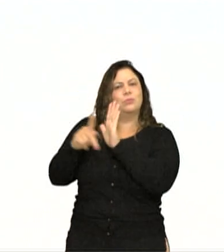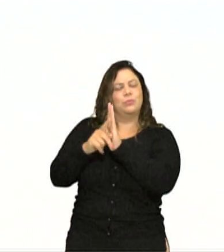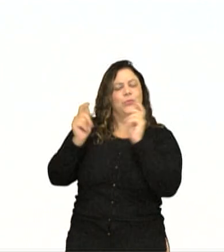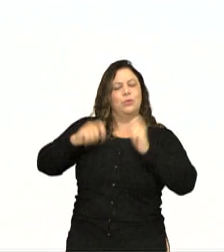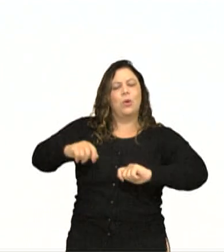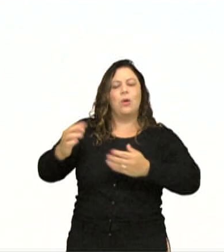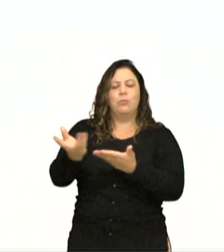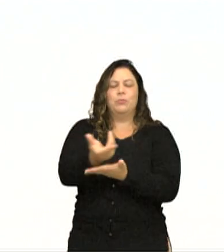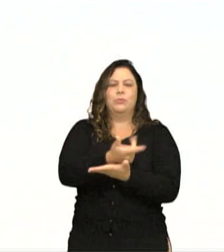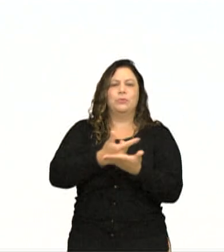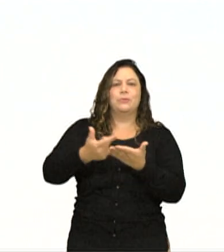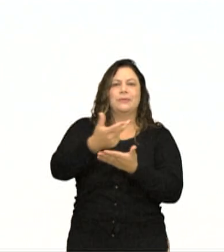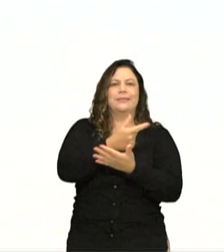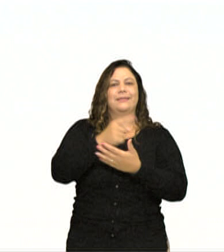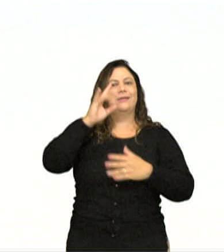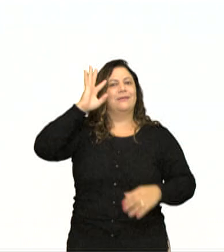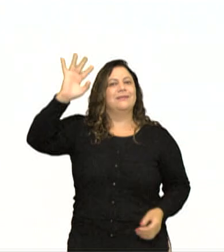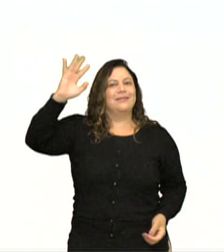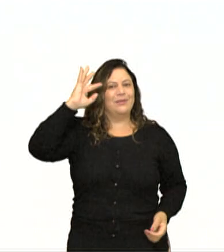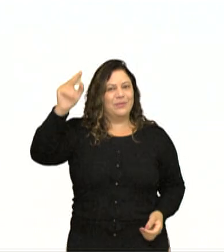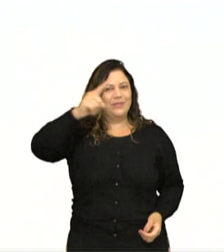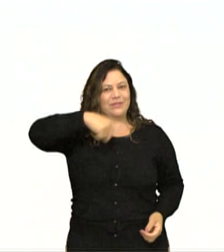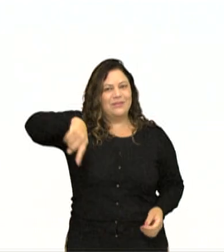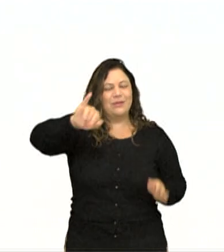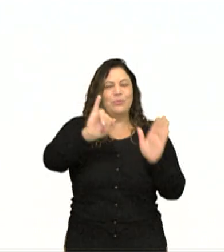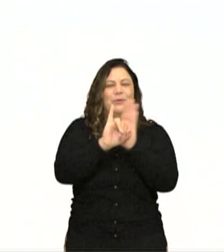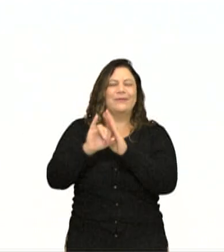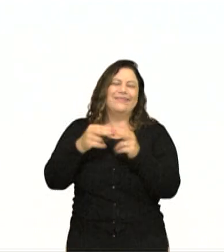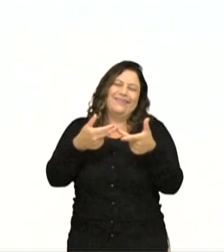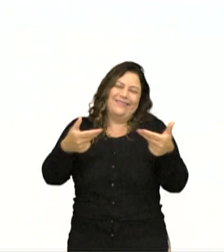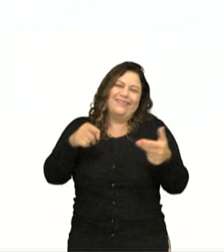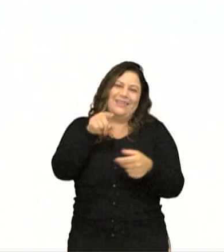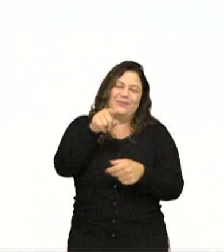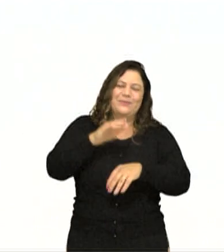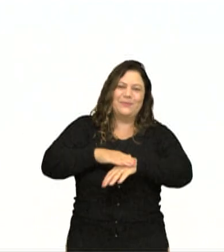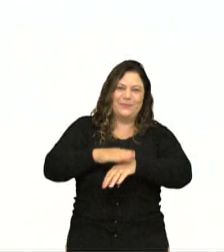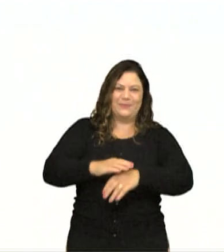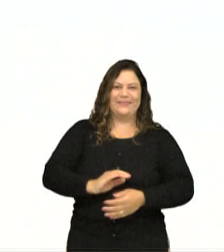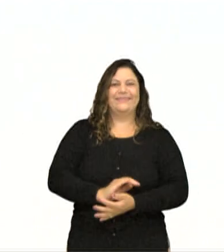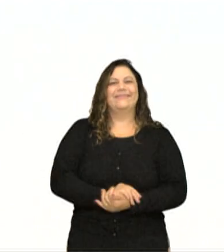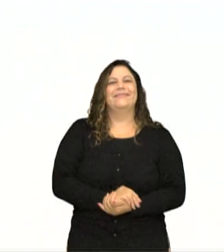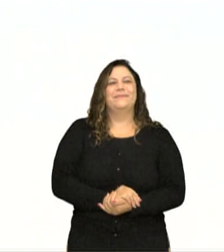desenho, né, como você imagina, com a sua identidade, tá bom? Até daqui a pouquinho.